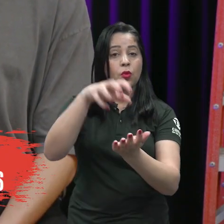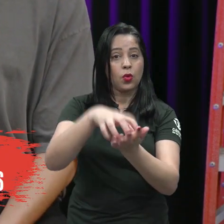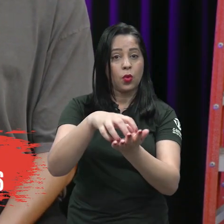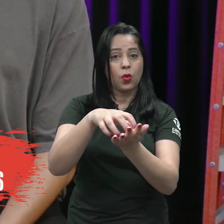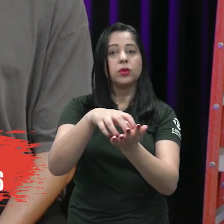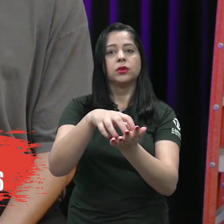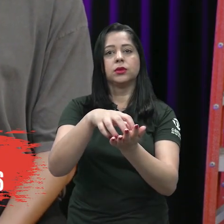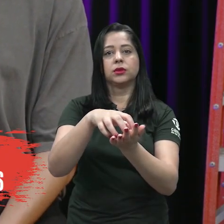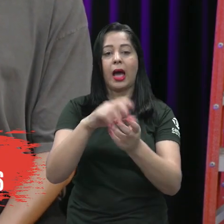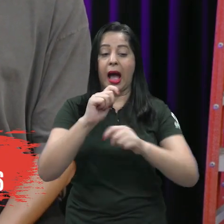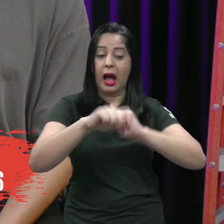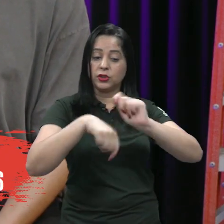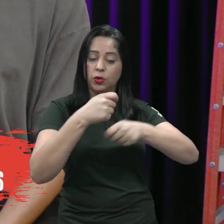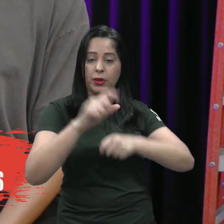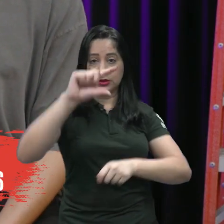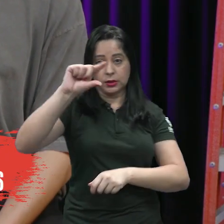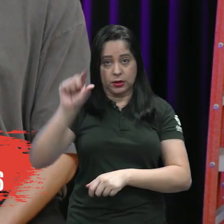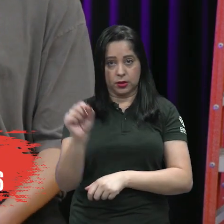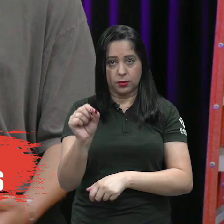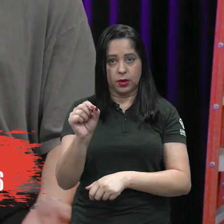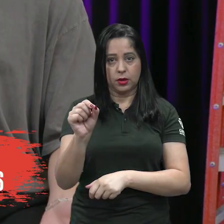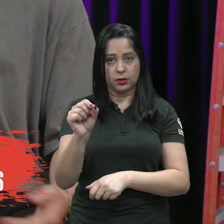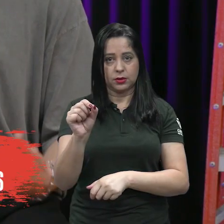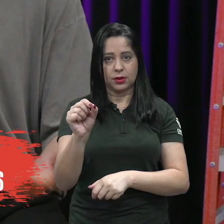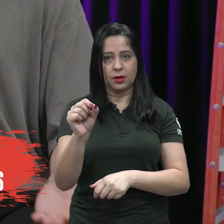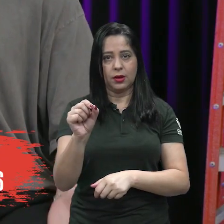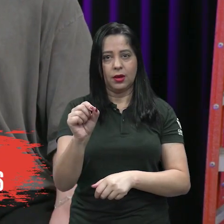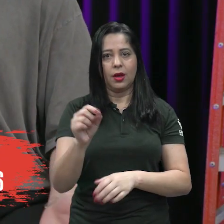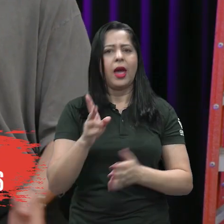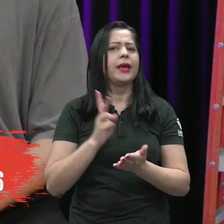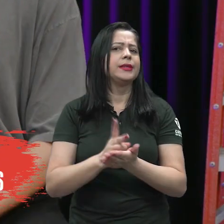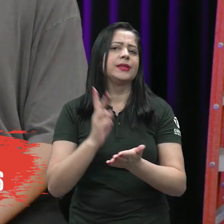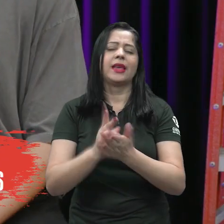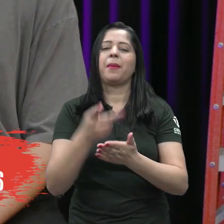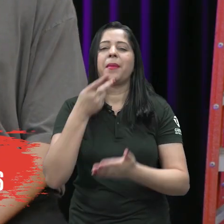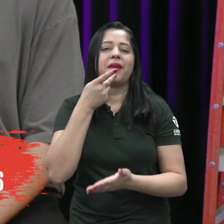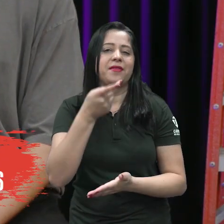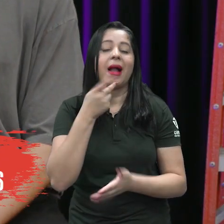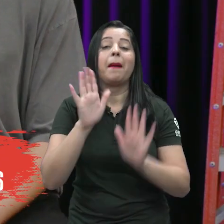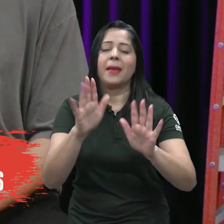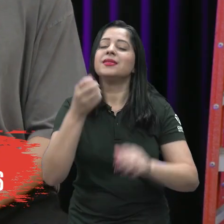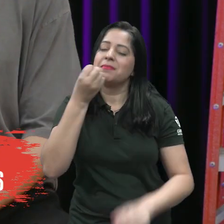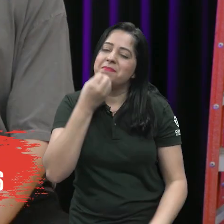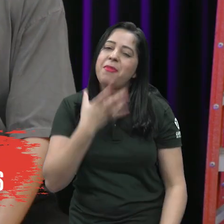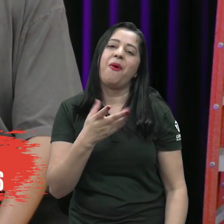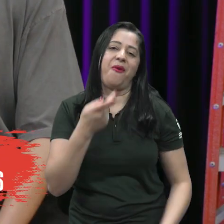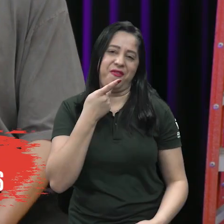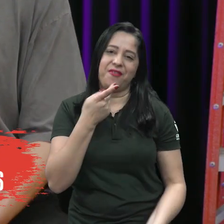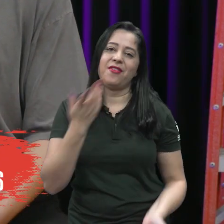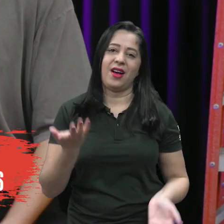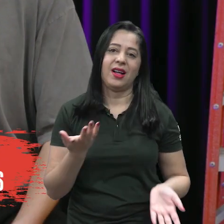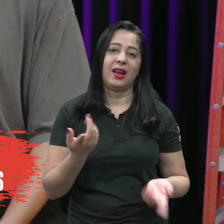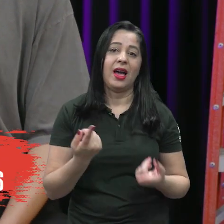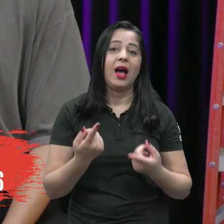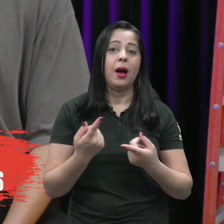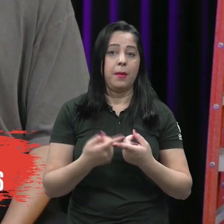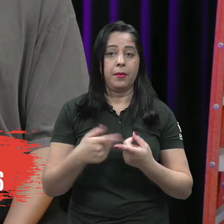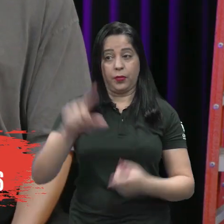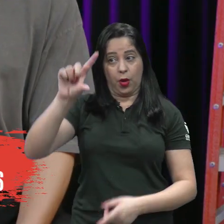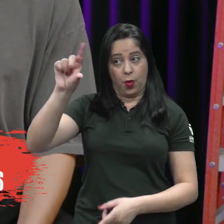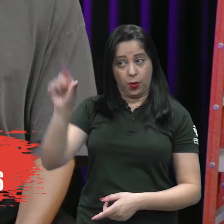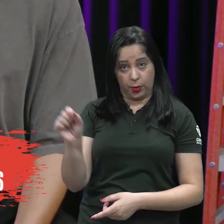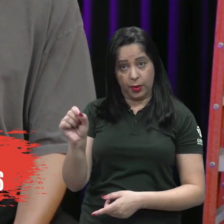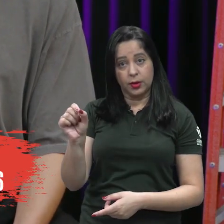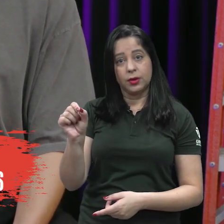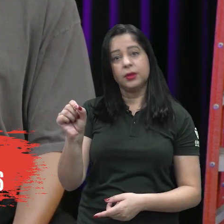gerido pela Fundação Cultural Cassiano Ricardo. Todo mundo já sabe, né? A gente fala sempre disso daqui, mas é bom reforçar. Sempre. Que é gerido pela